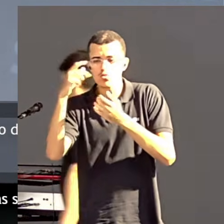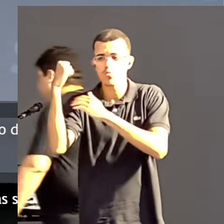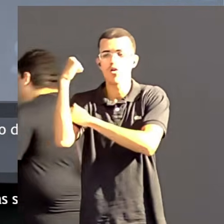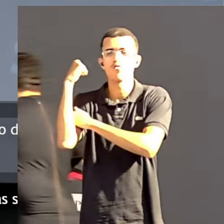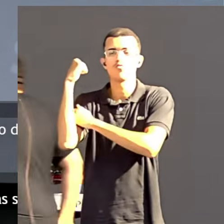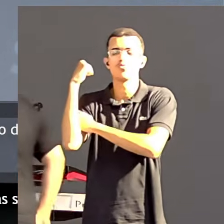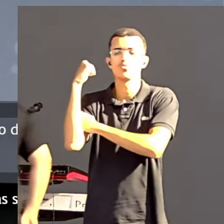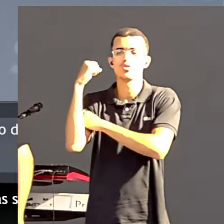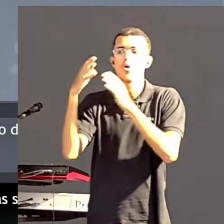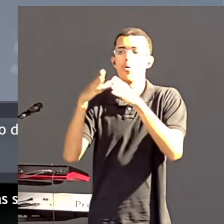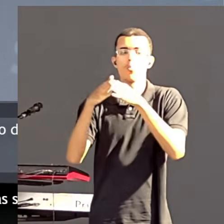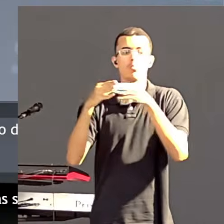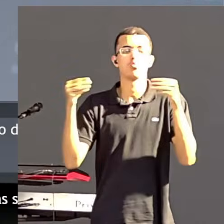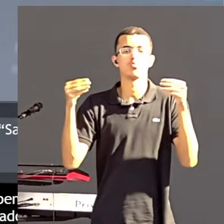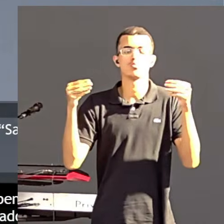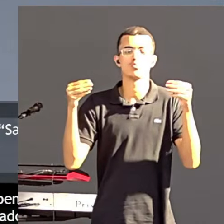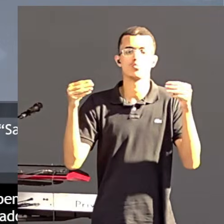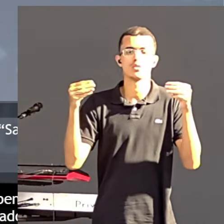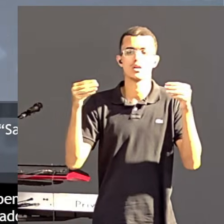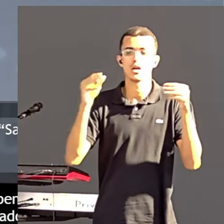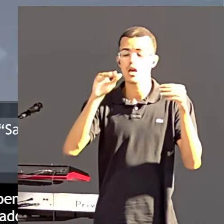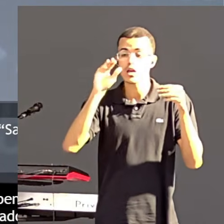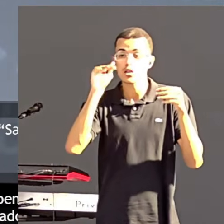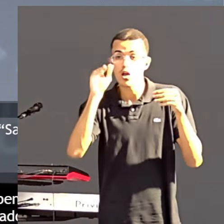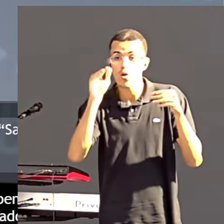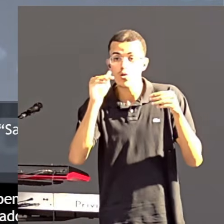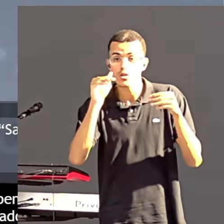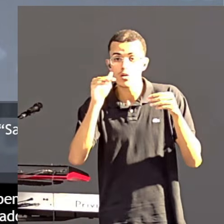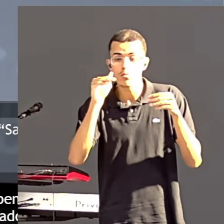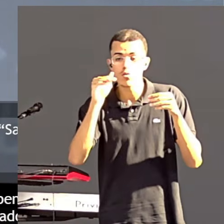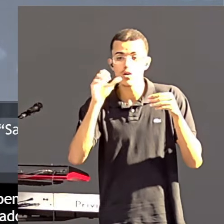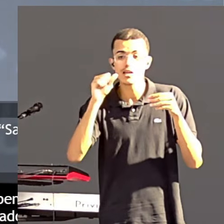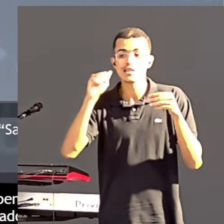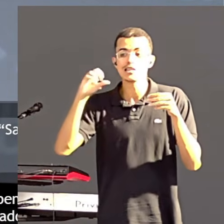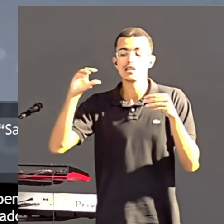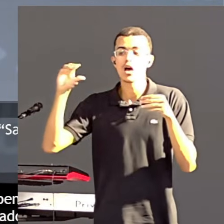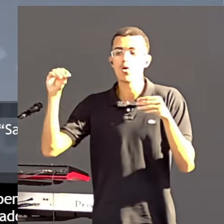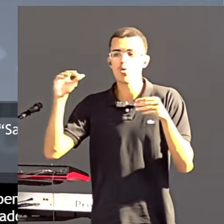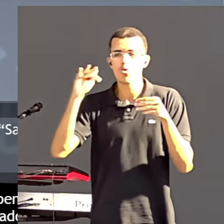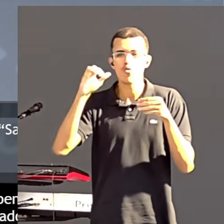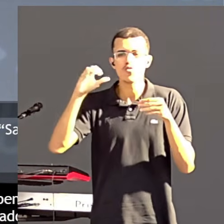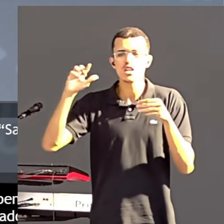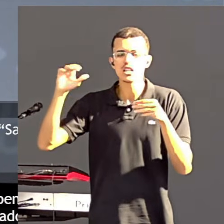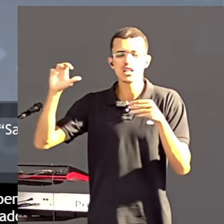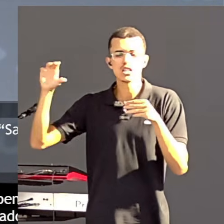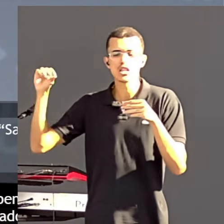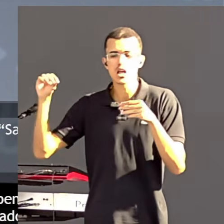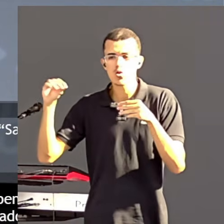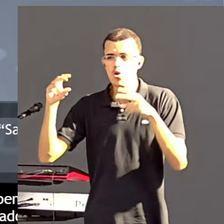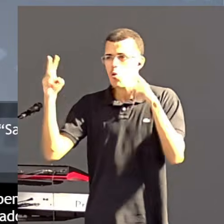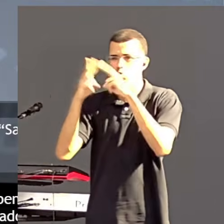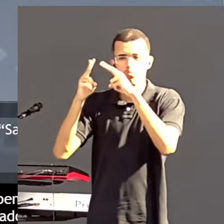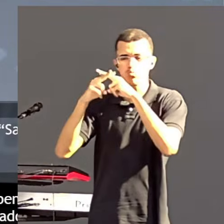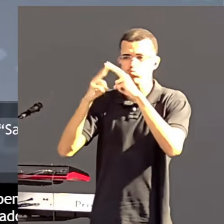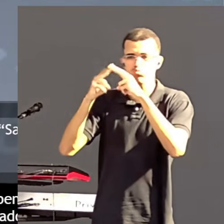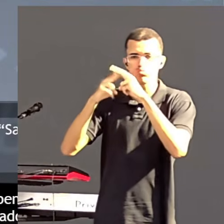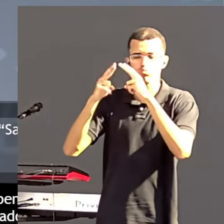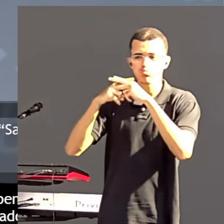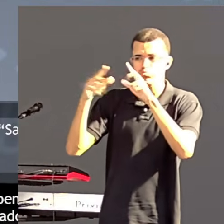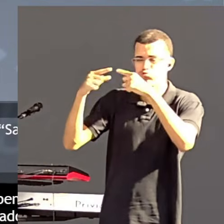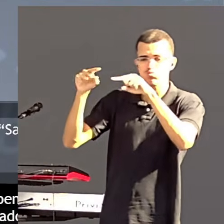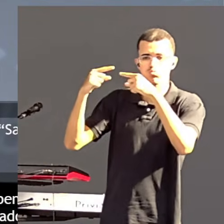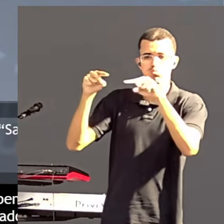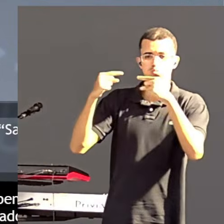deixou. Então ela chamou: Sansão, os filisteus o estão atacando. Ele acordou